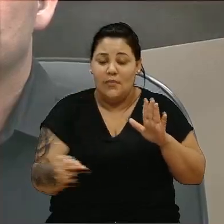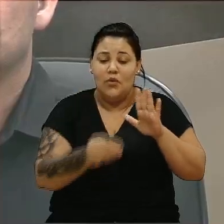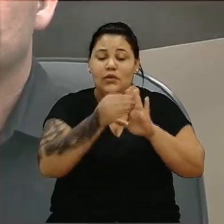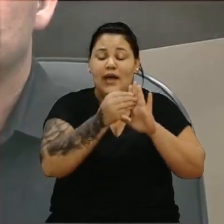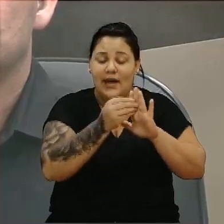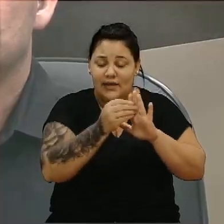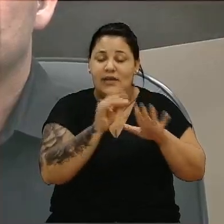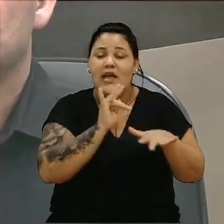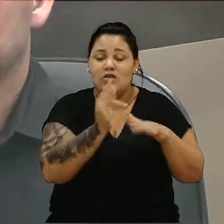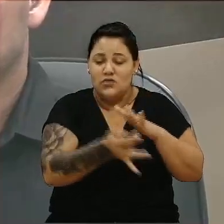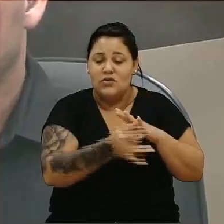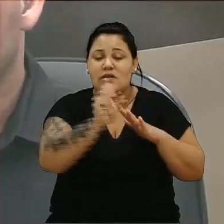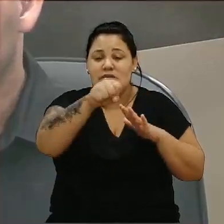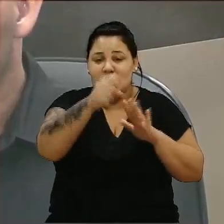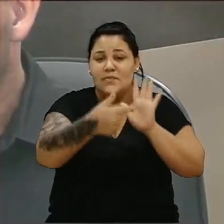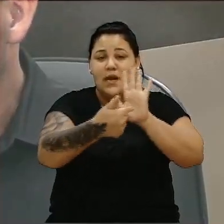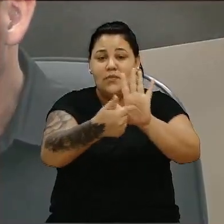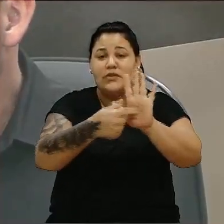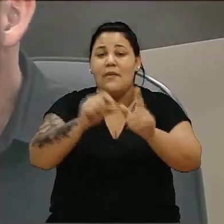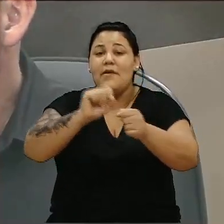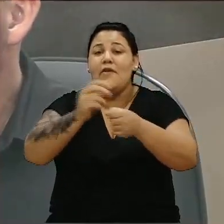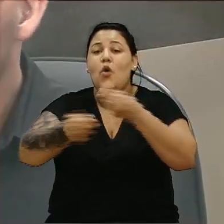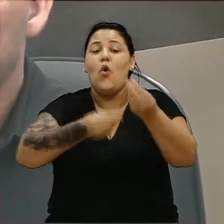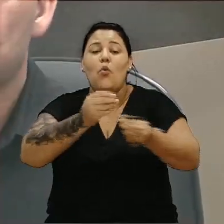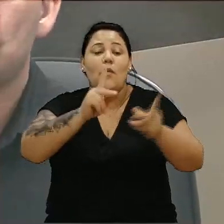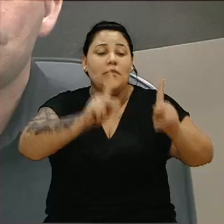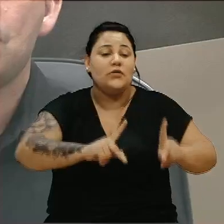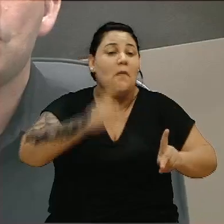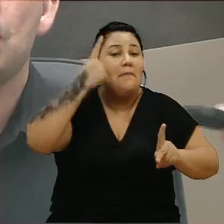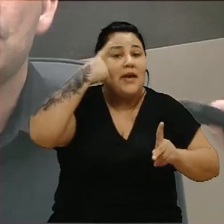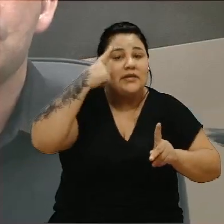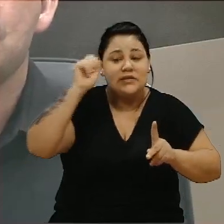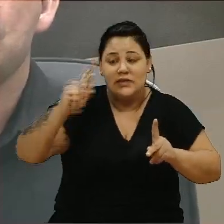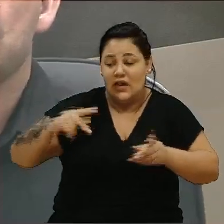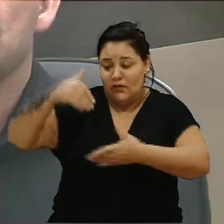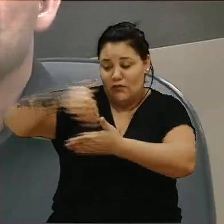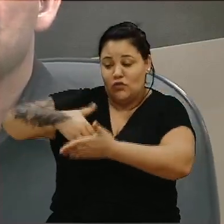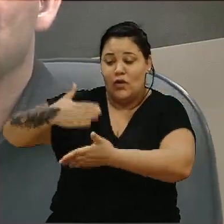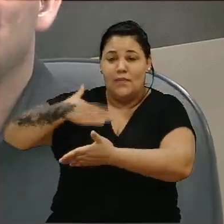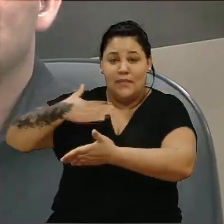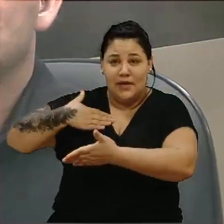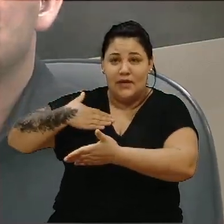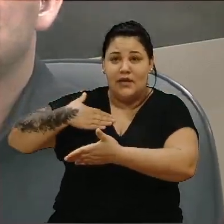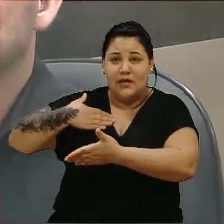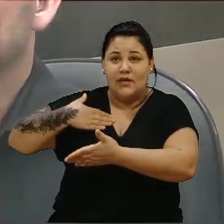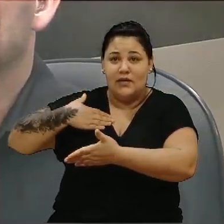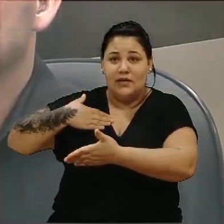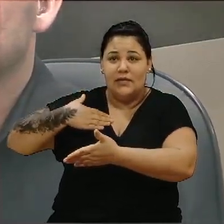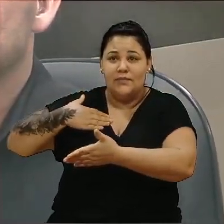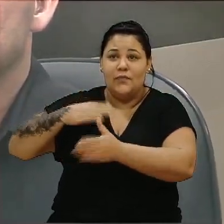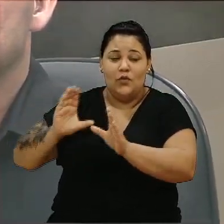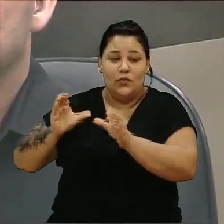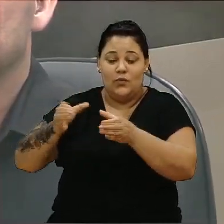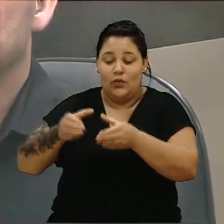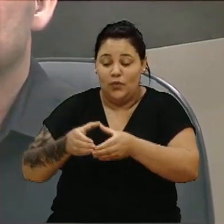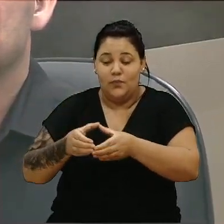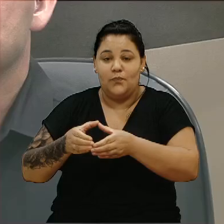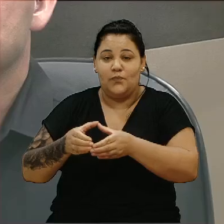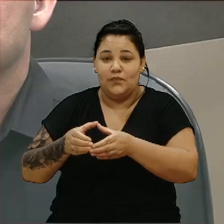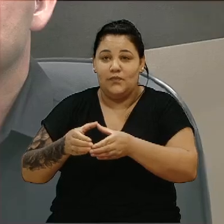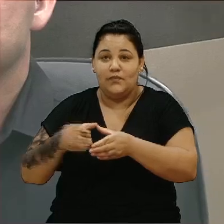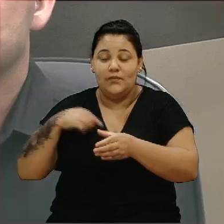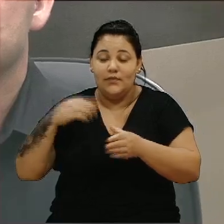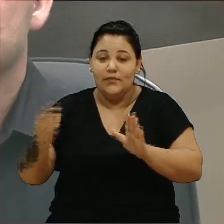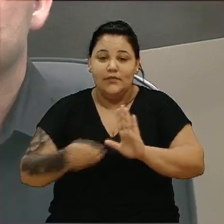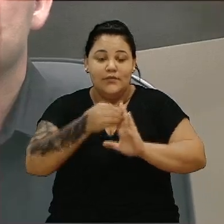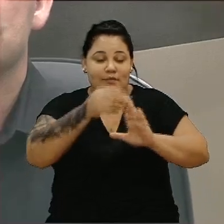sociais para ver a questão de como a pessoa pensa e tal, quem votou em mim, o meu público, a minha bolha ali. E aí a gente botou o vídeo ontem